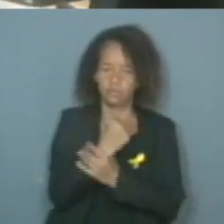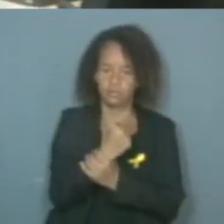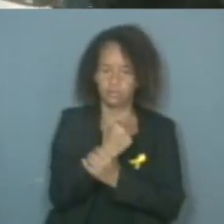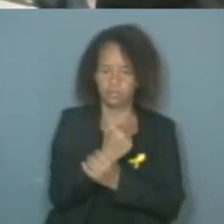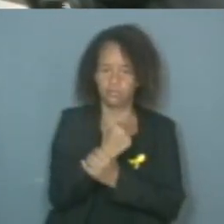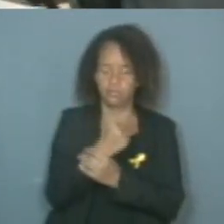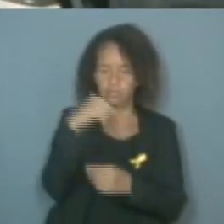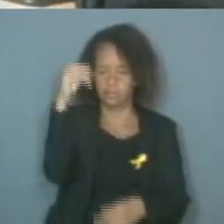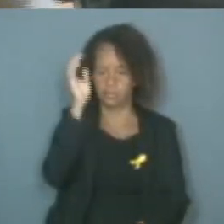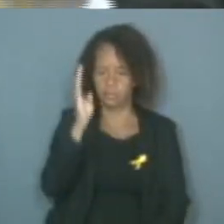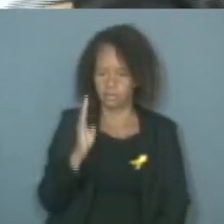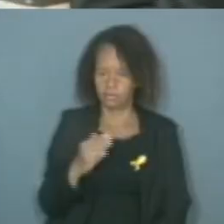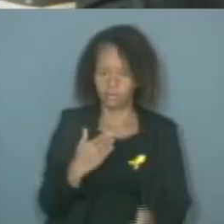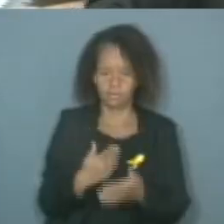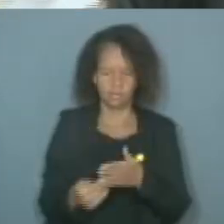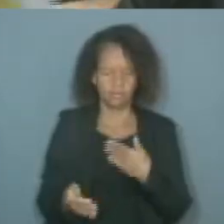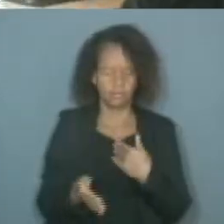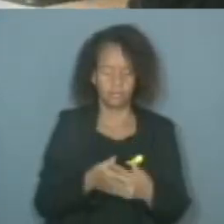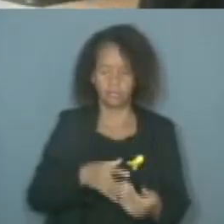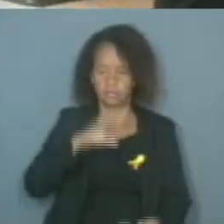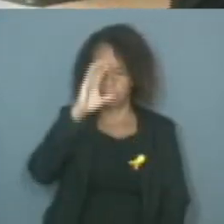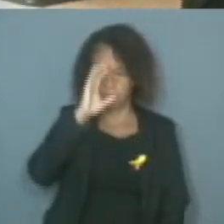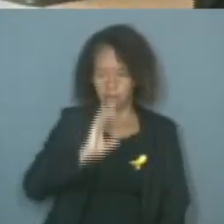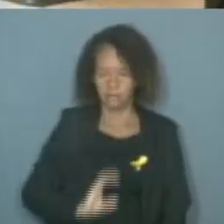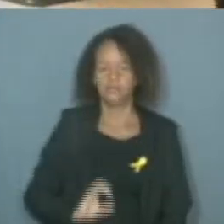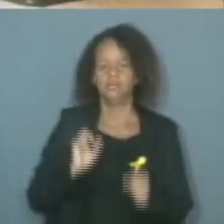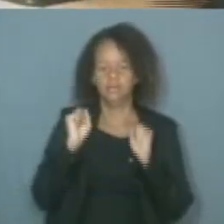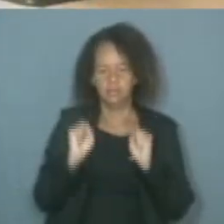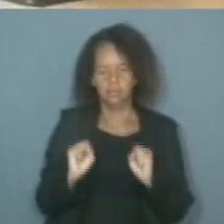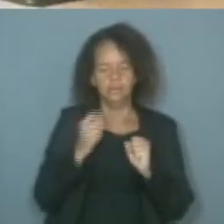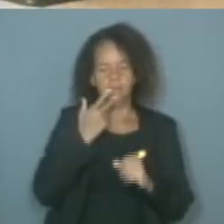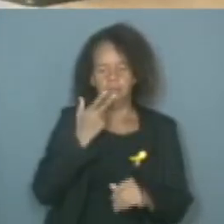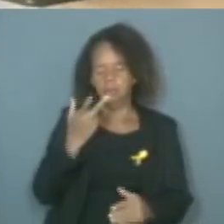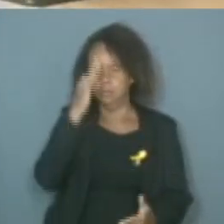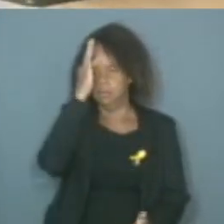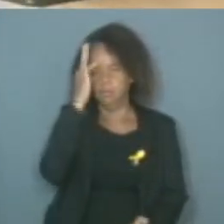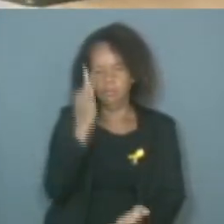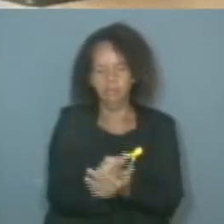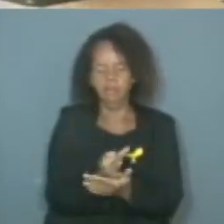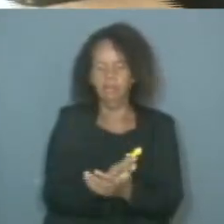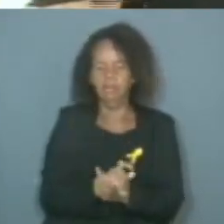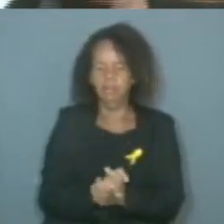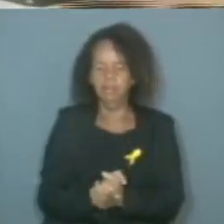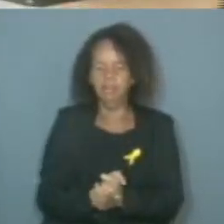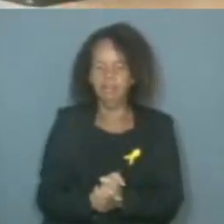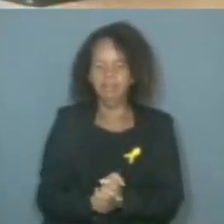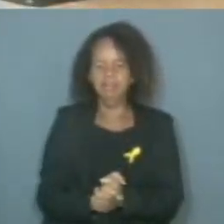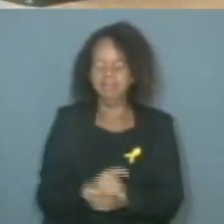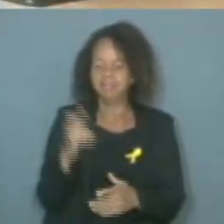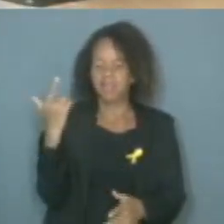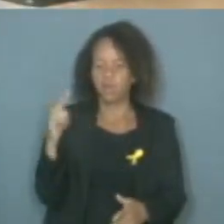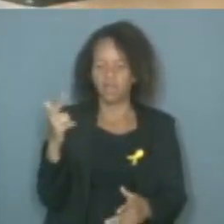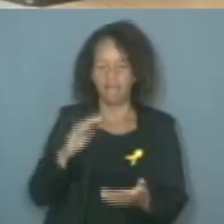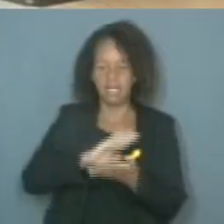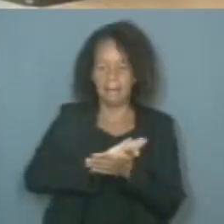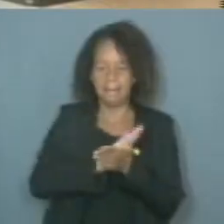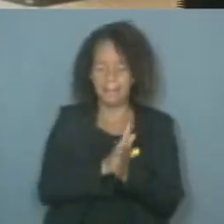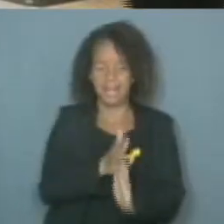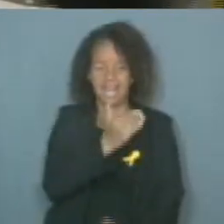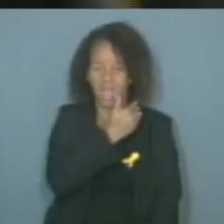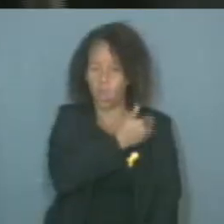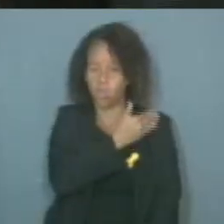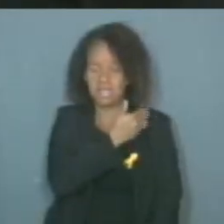para o Brasil que qualquer cidadão pudesse professar a sua fé. E que não houvesse preconceito,